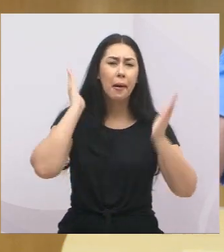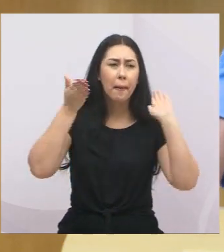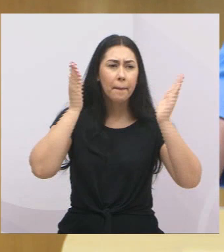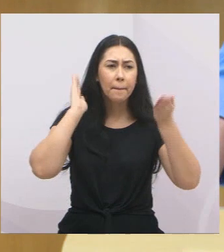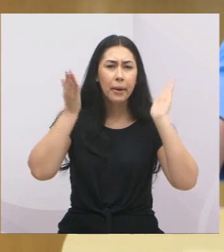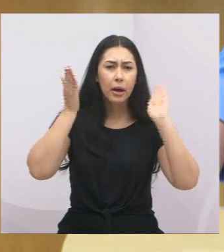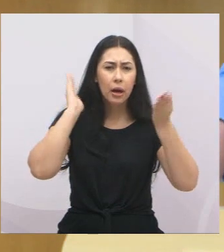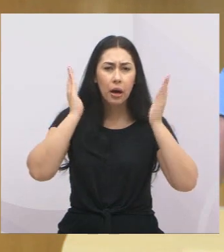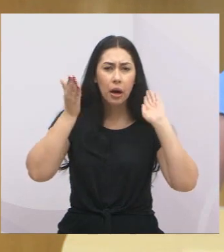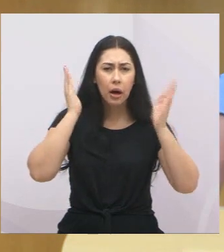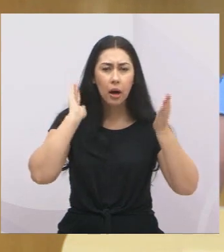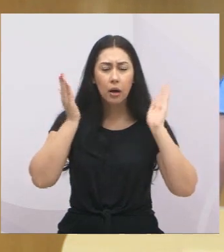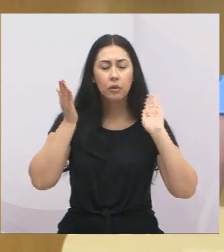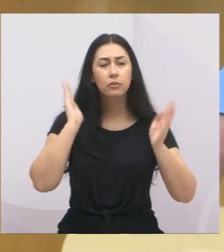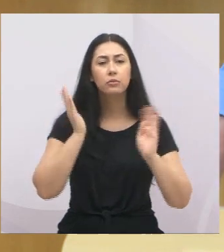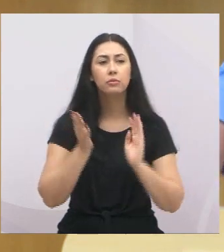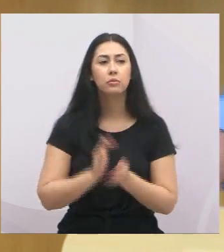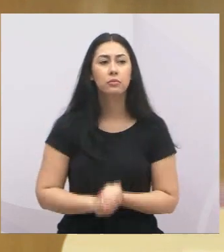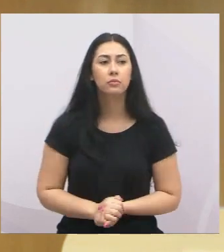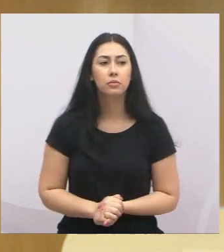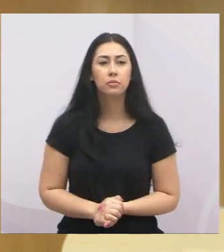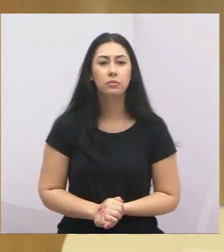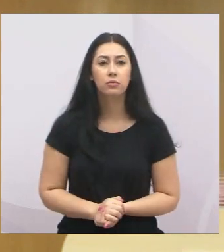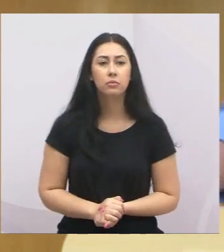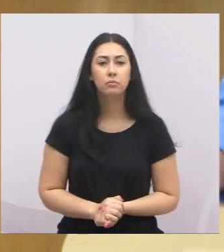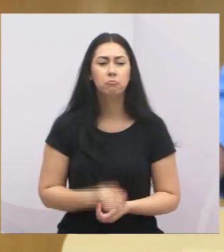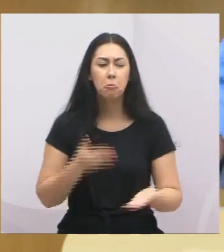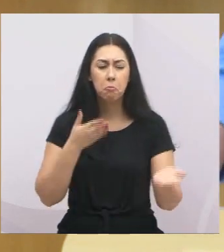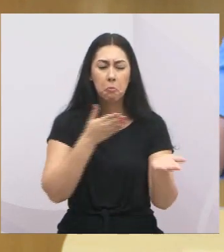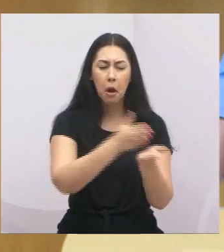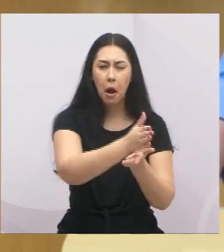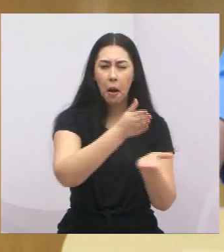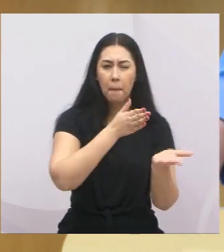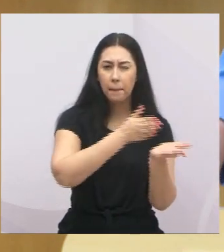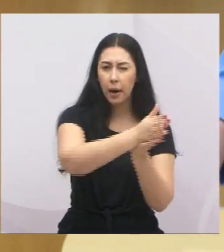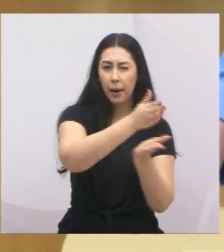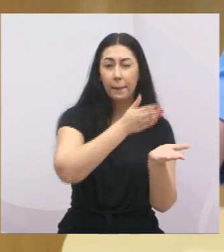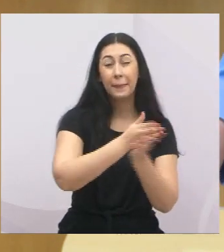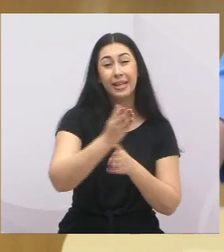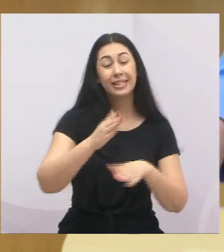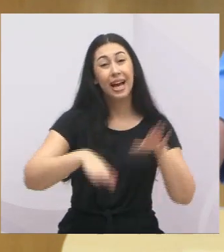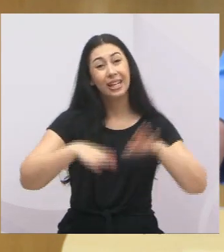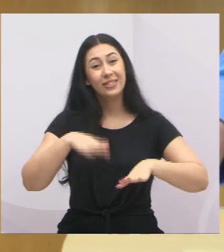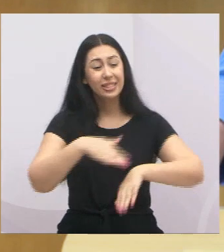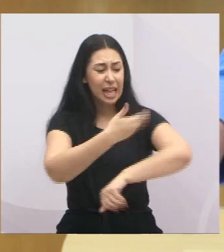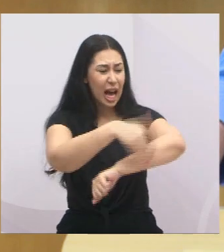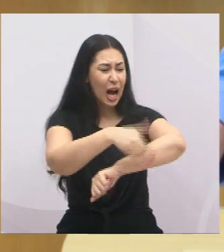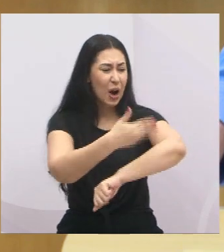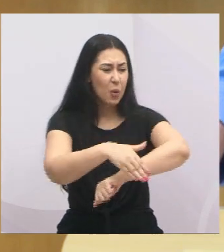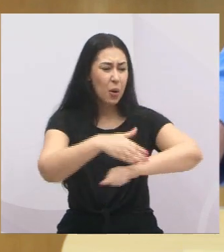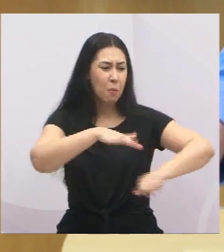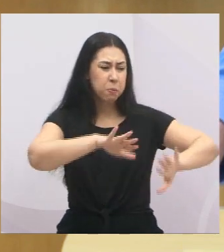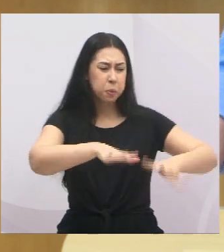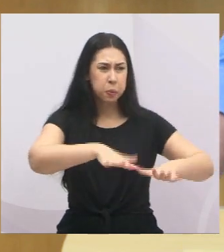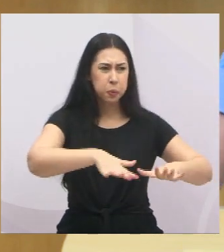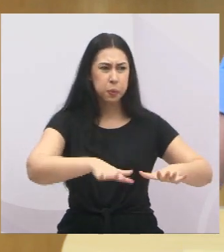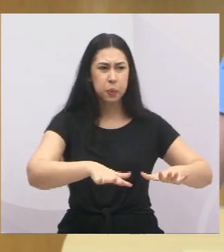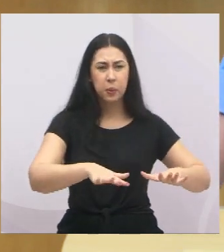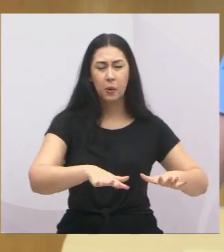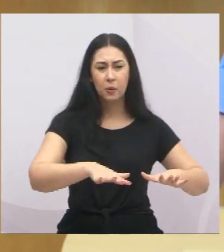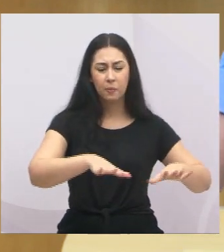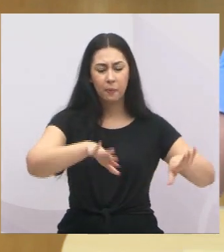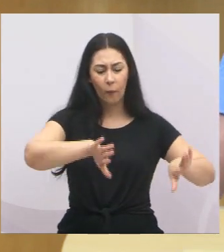tráfego e não tráfico, viu? E isso causa alguns problemas em algumas ruas. E para a alegria do nosso